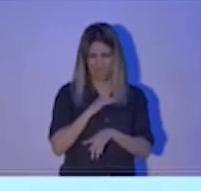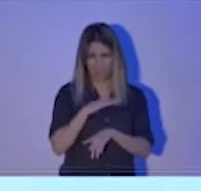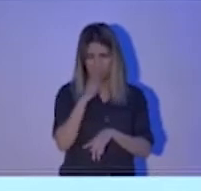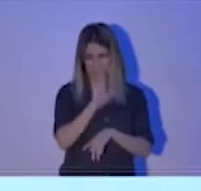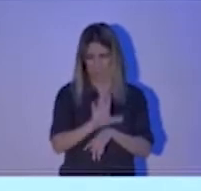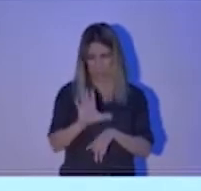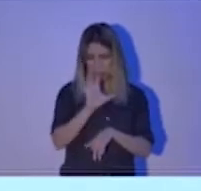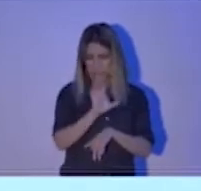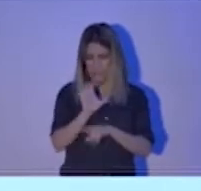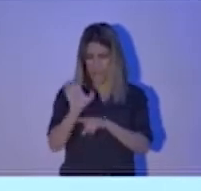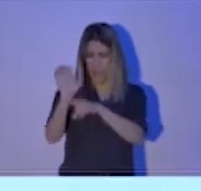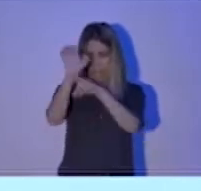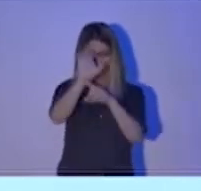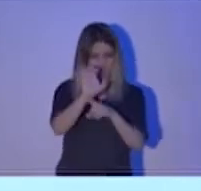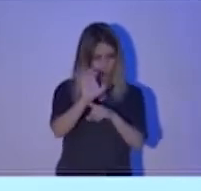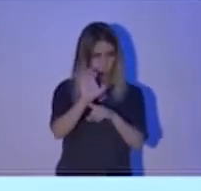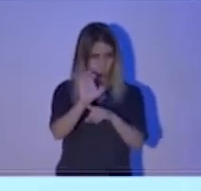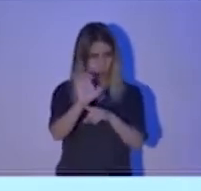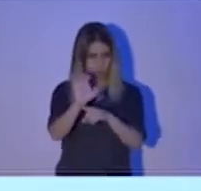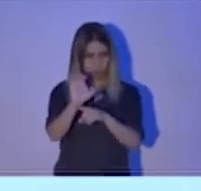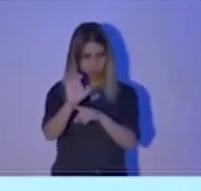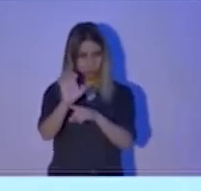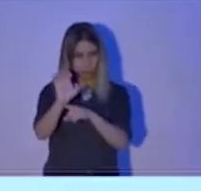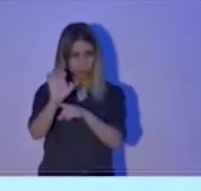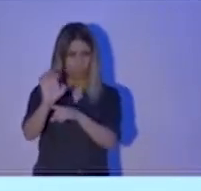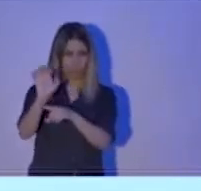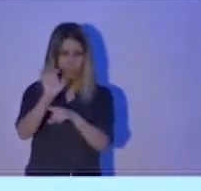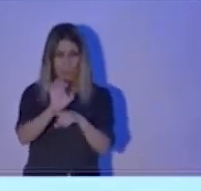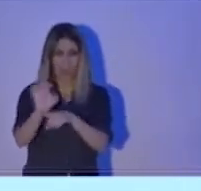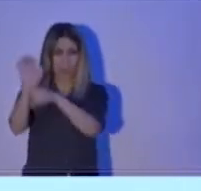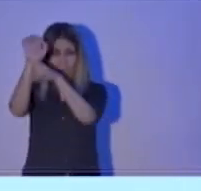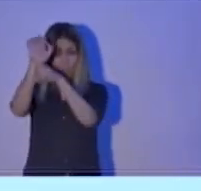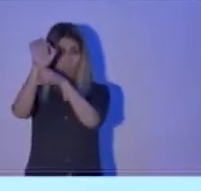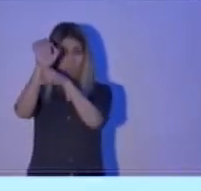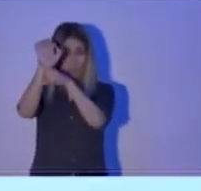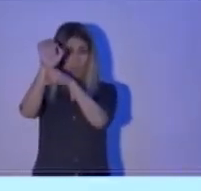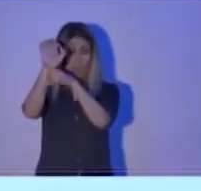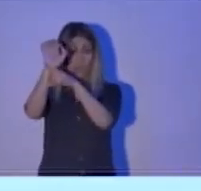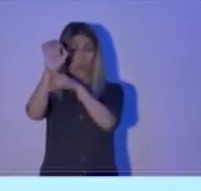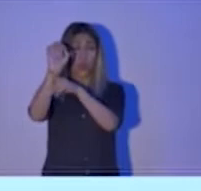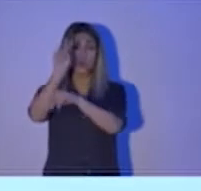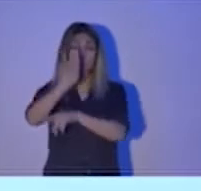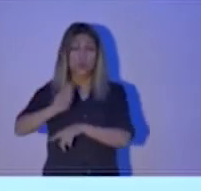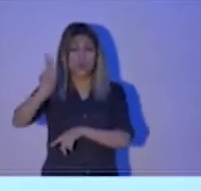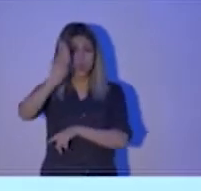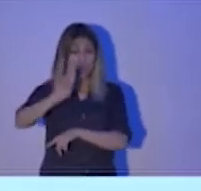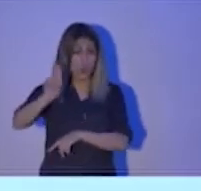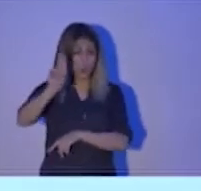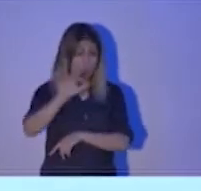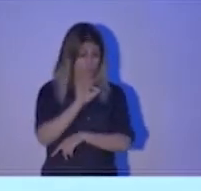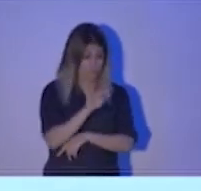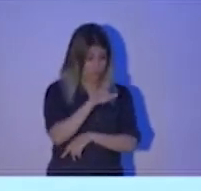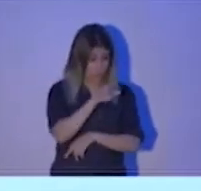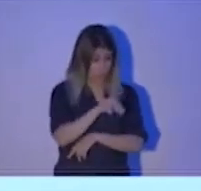que tem complementação ou não, o Fundeb acaba sendo o fundo de salários. E os municípios que não têm